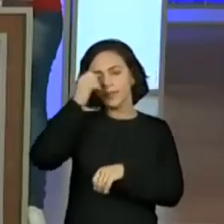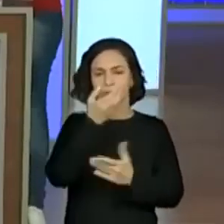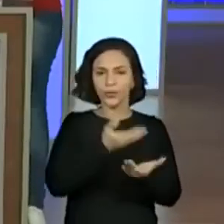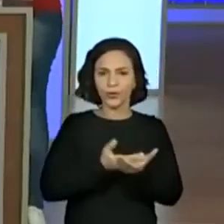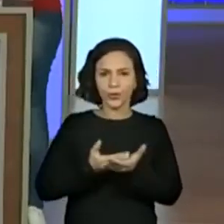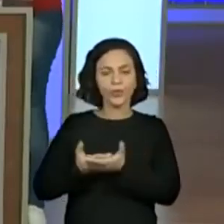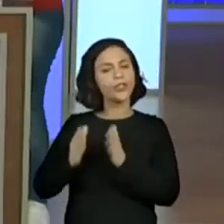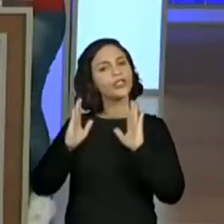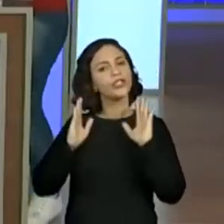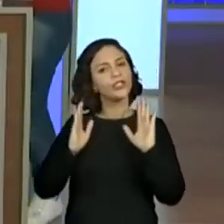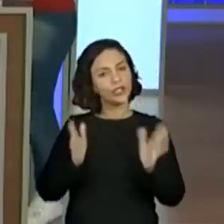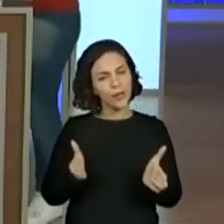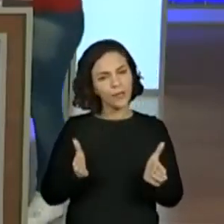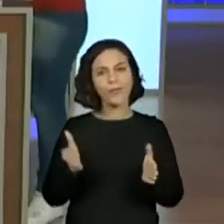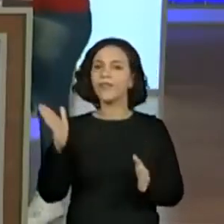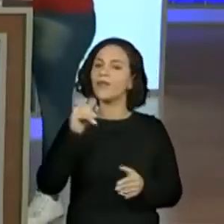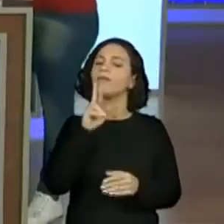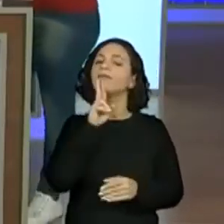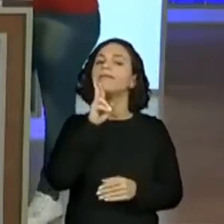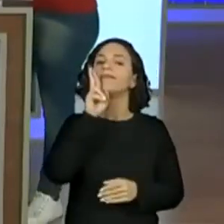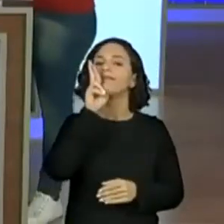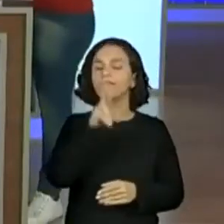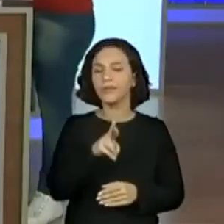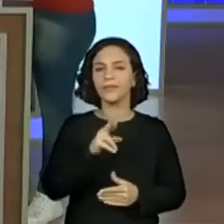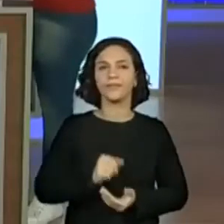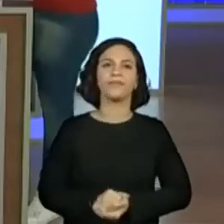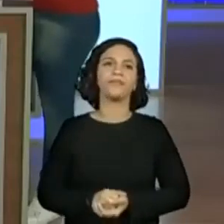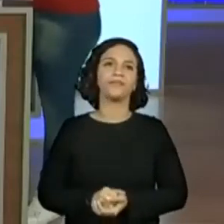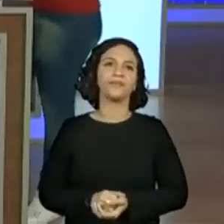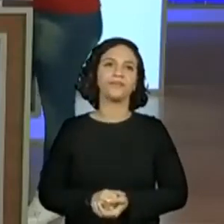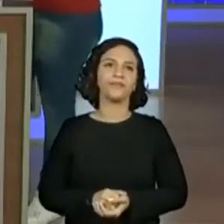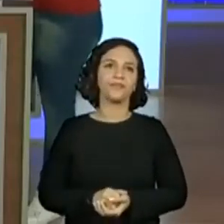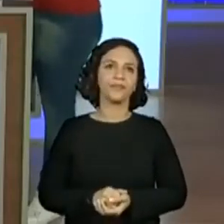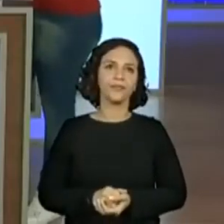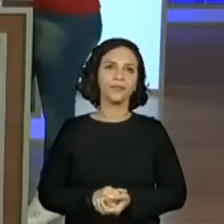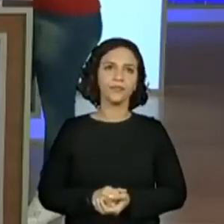estudamos, e vamos resolver aqui esses fatos básicos.